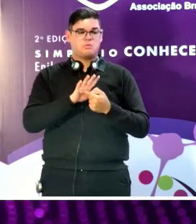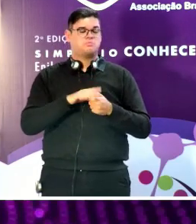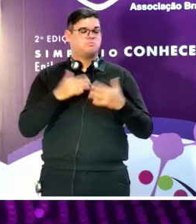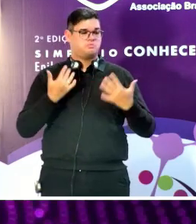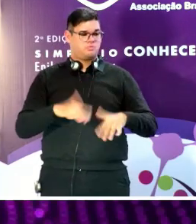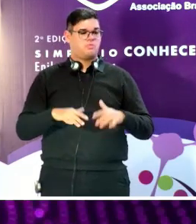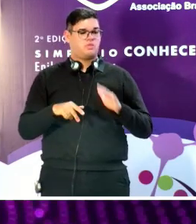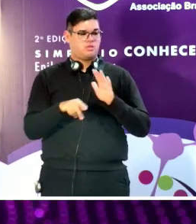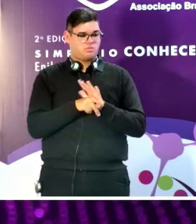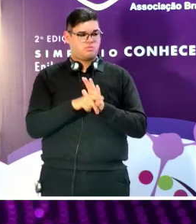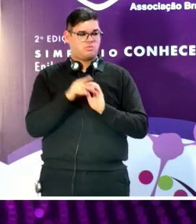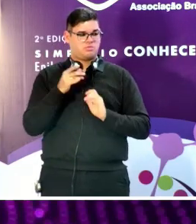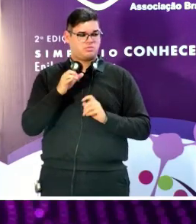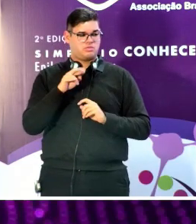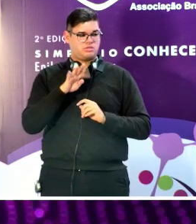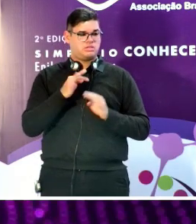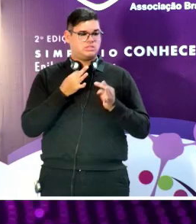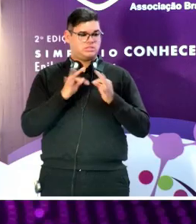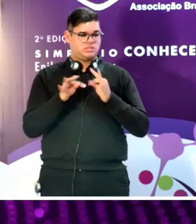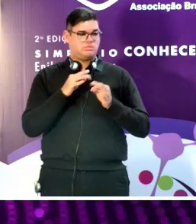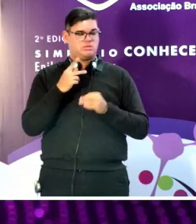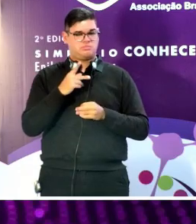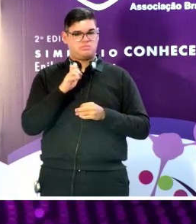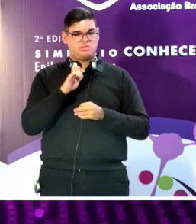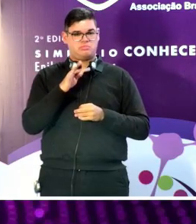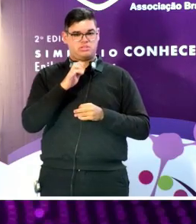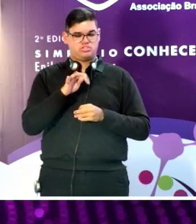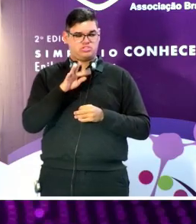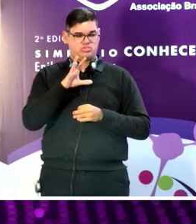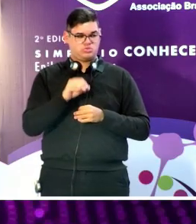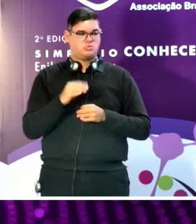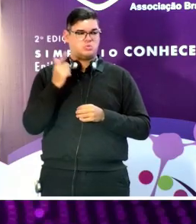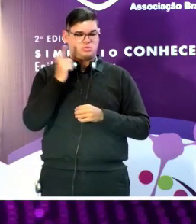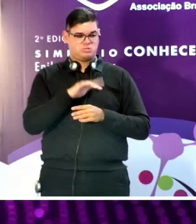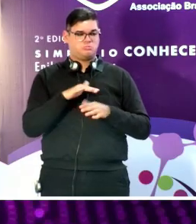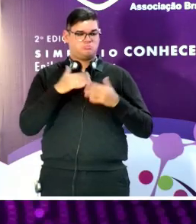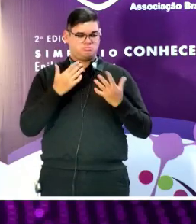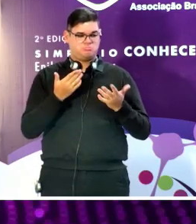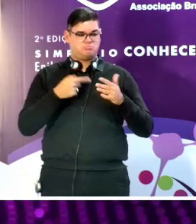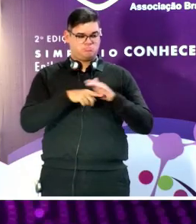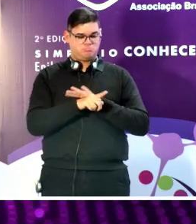das crises com tratamento do nosso peptídeo, agora não encapsulado no spray intranasal.